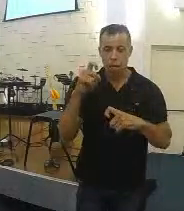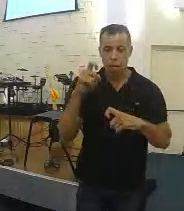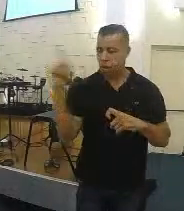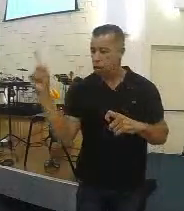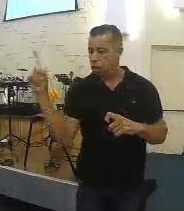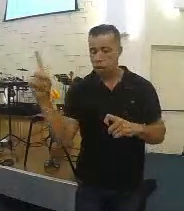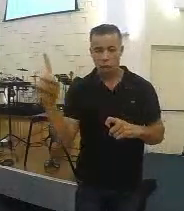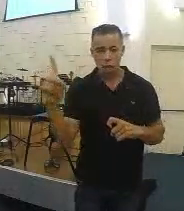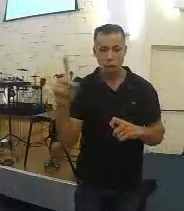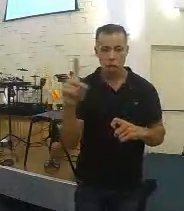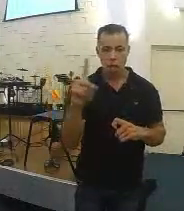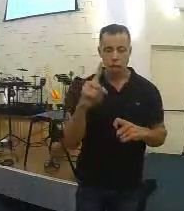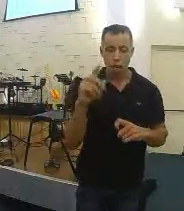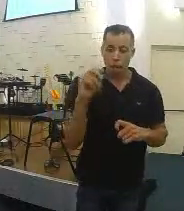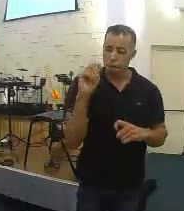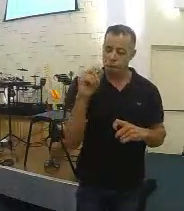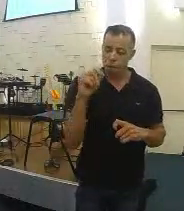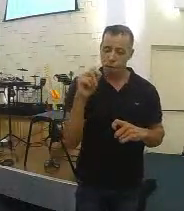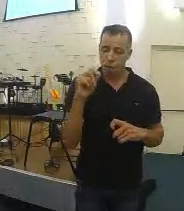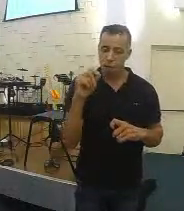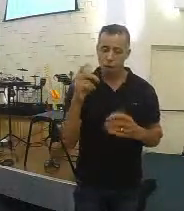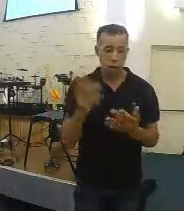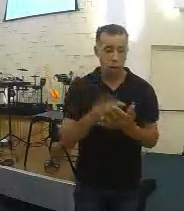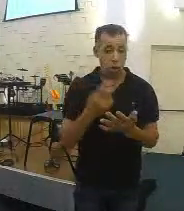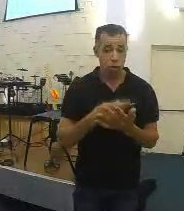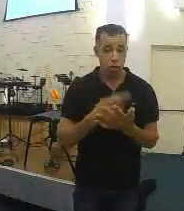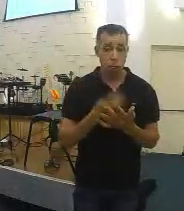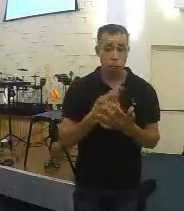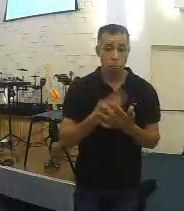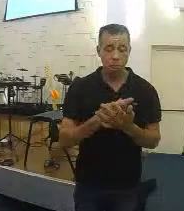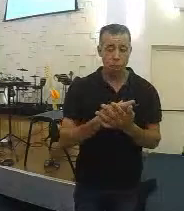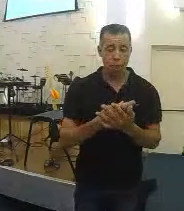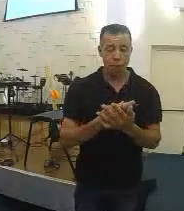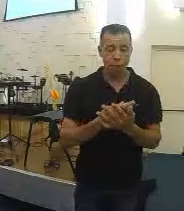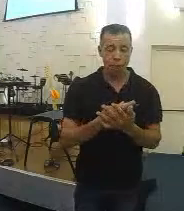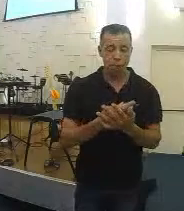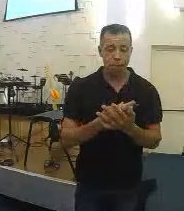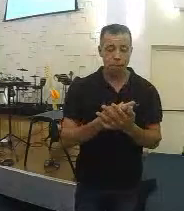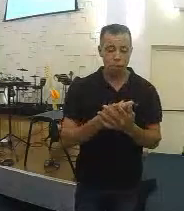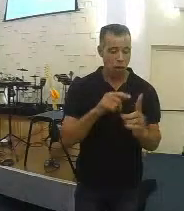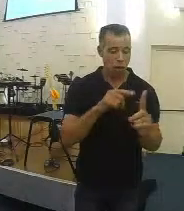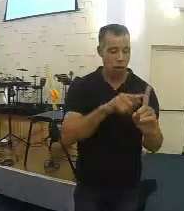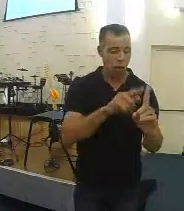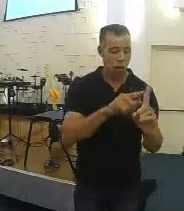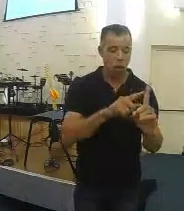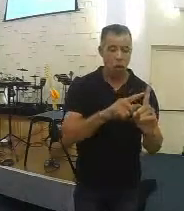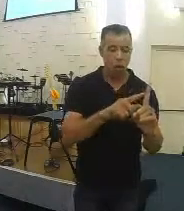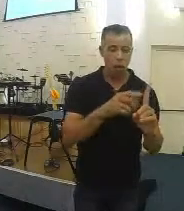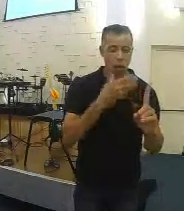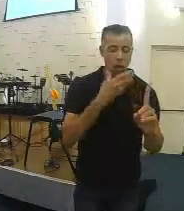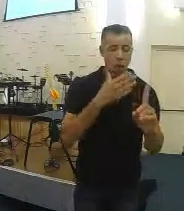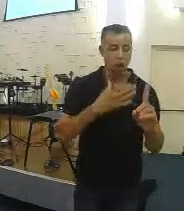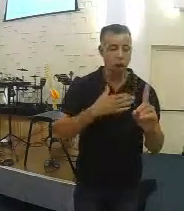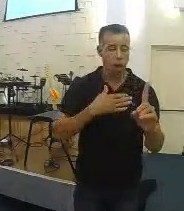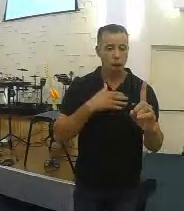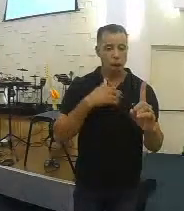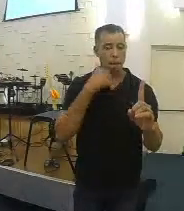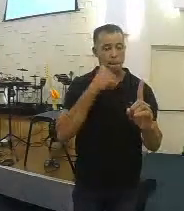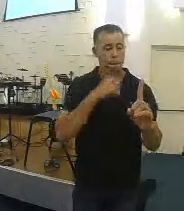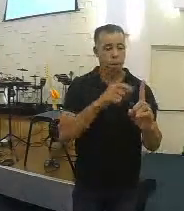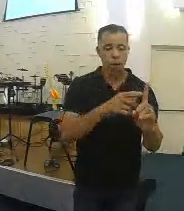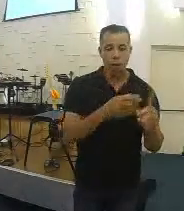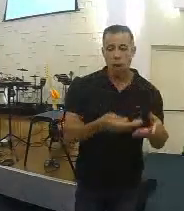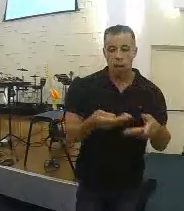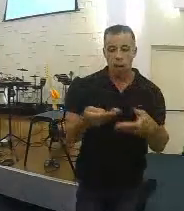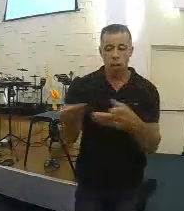isso não acontecesse, o hospedeiro entrega a sua mulher, a sua concubina, e um grupo de homens daquela